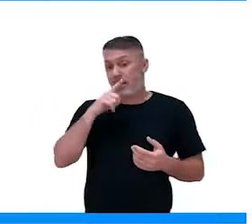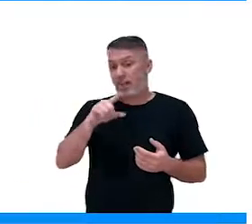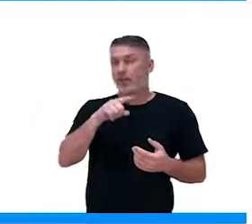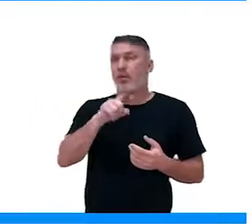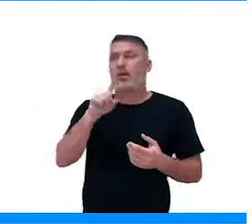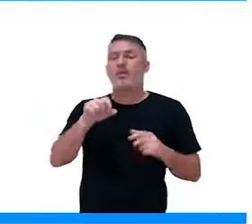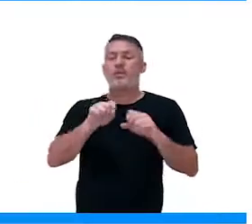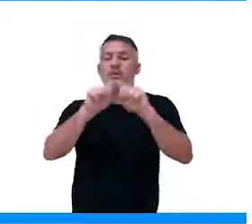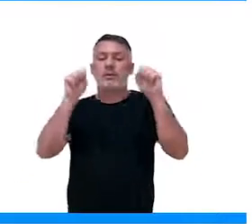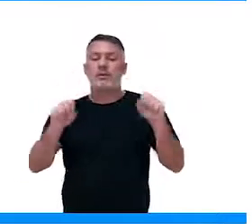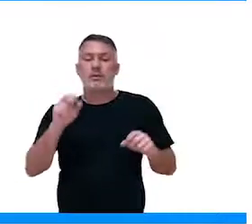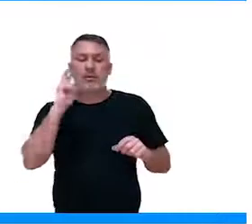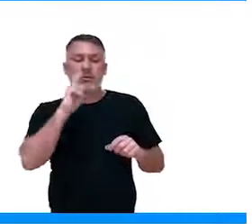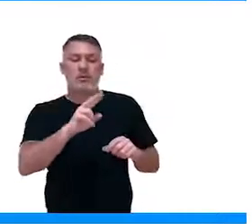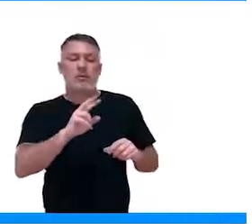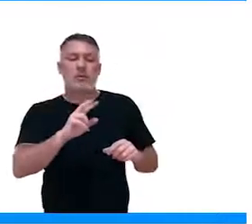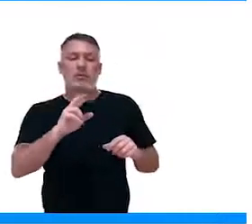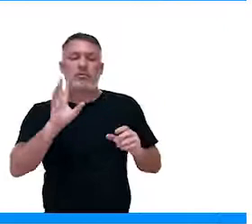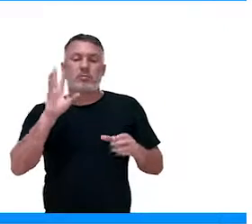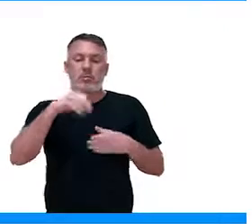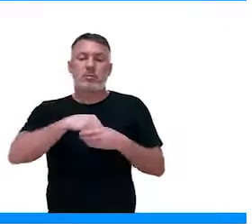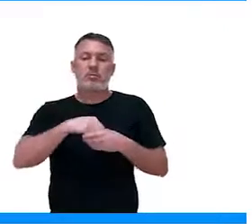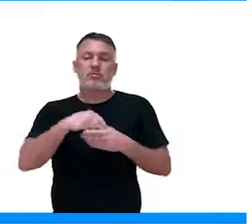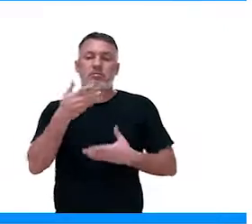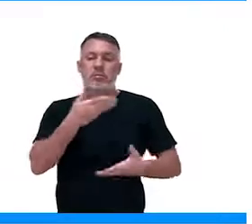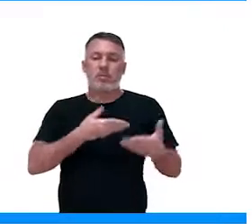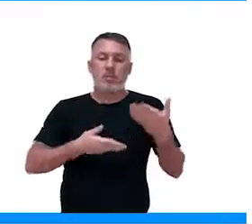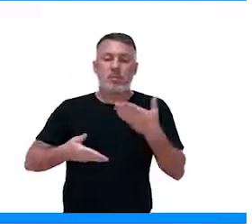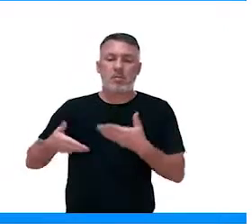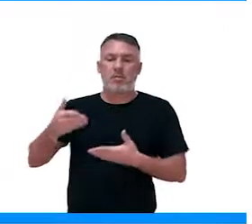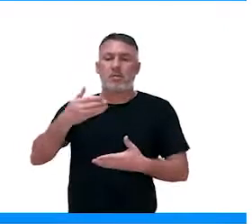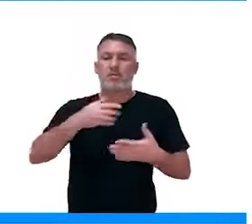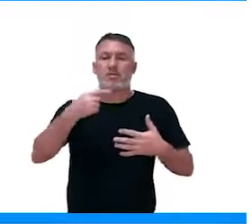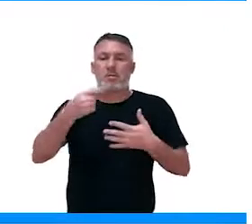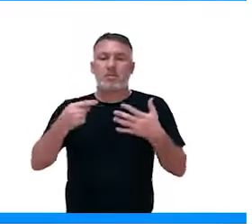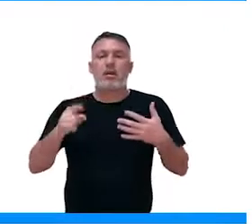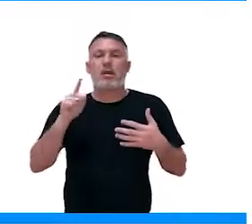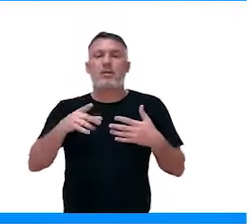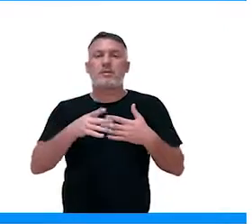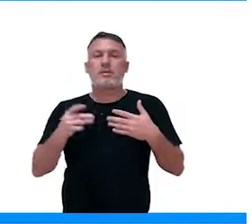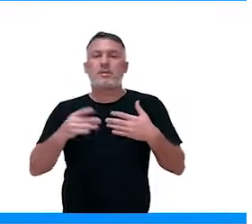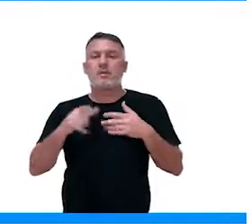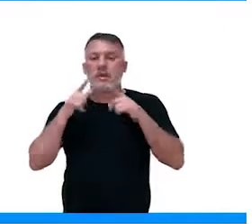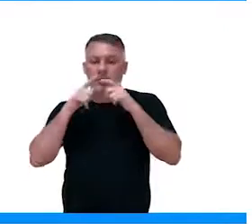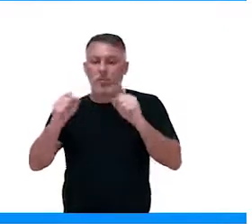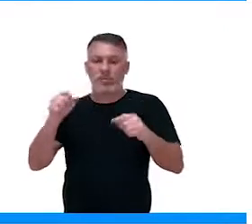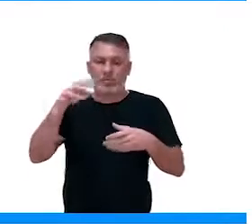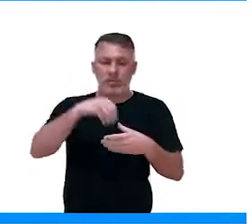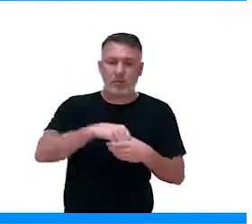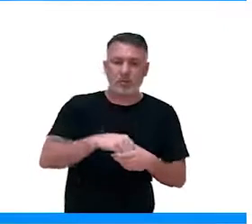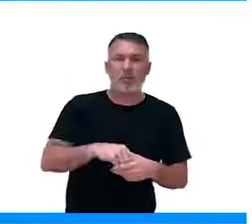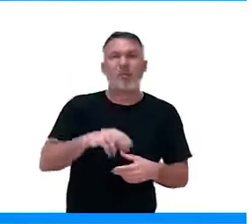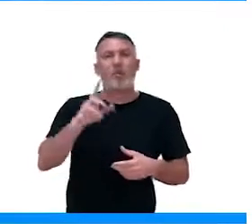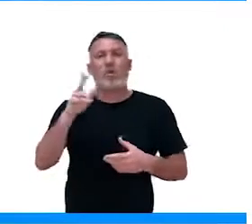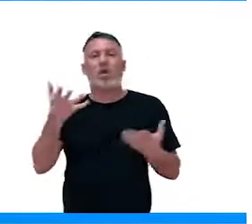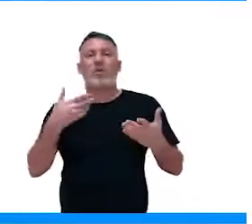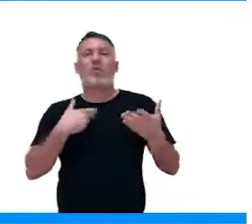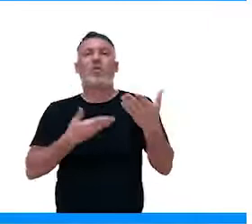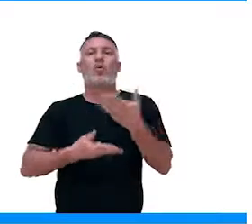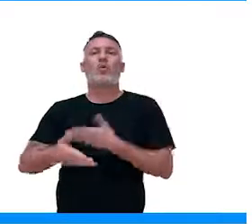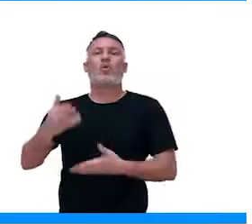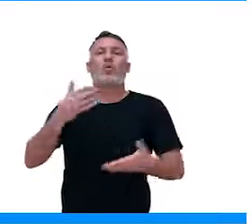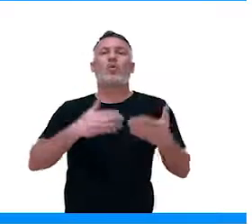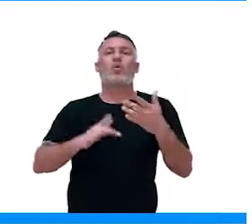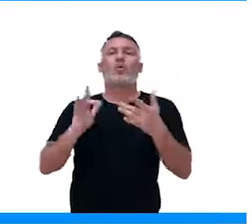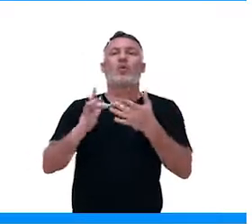a língua é um sistema de representação socialmente construído e construído por signos linguísticos. Isso que eu estou fazendo